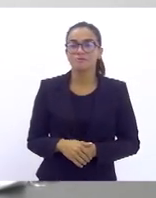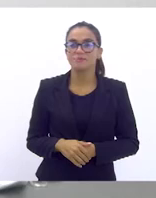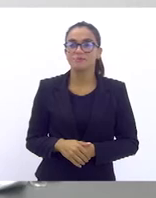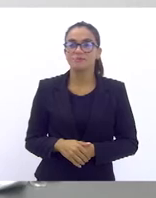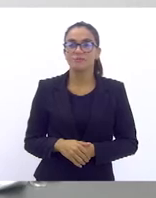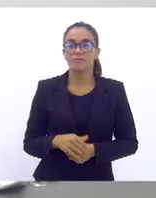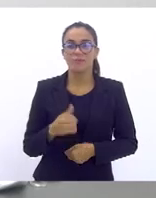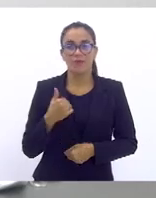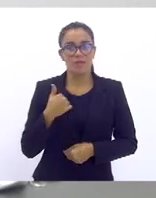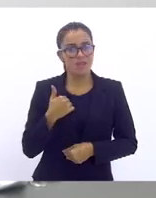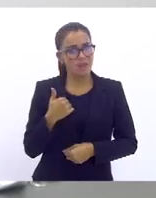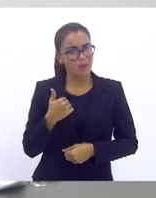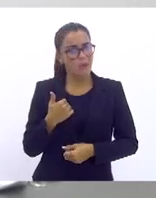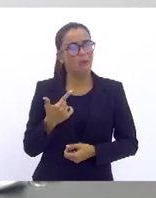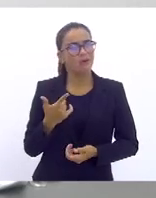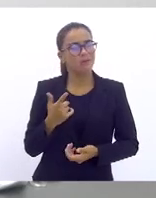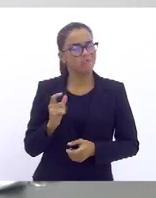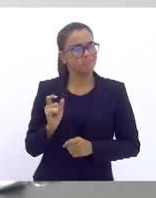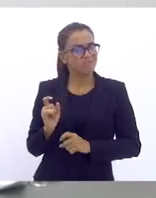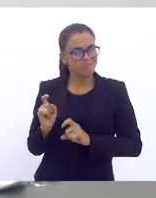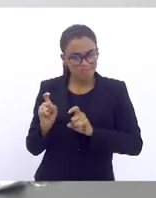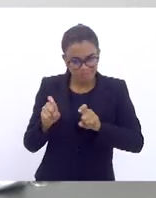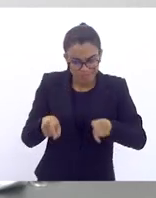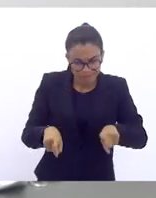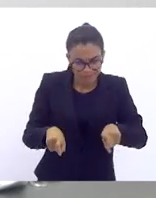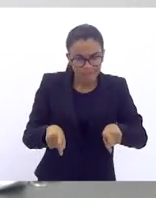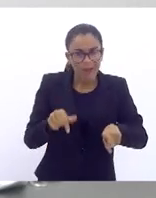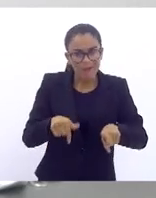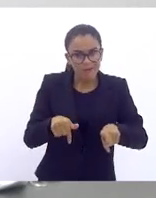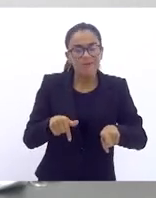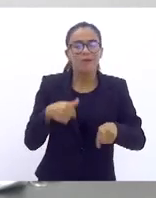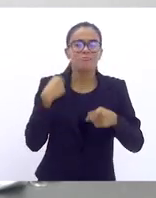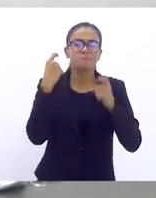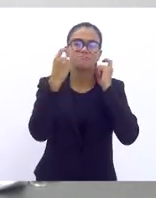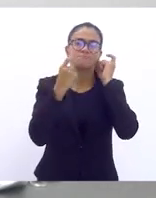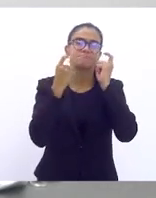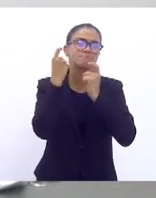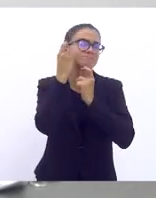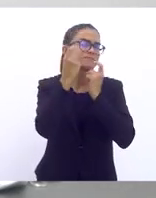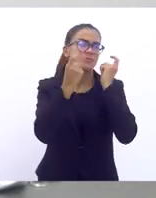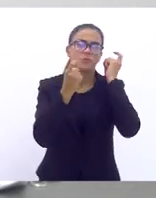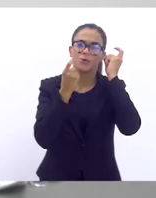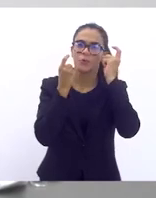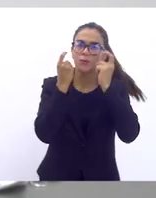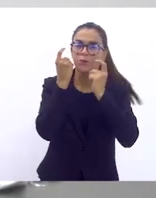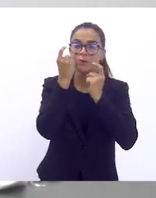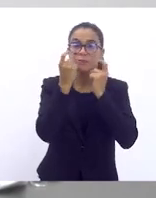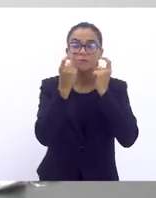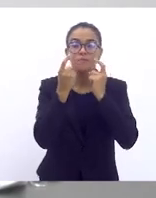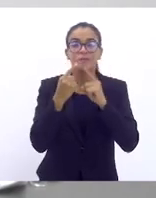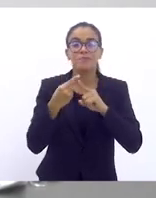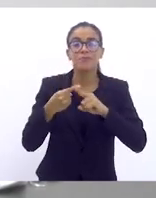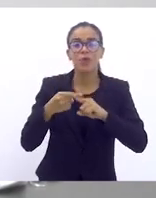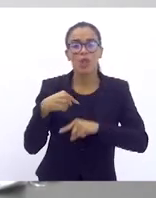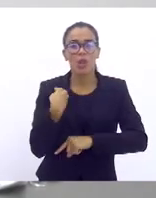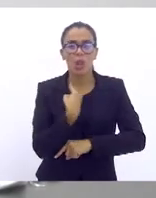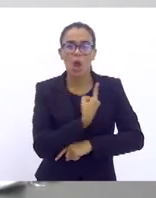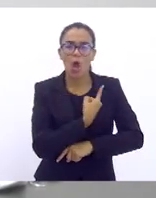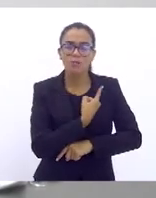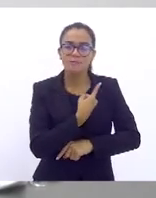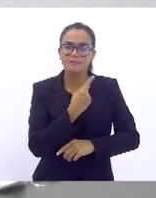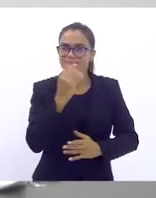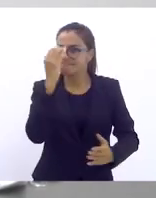E desde que eu aqui cheguei eu tinha preocupação que a gente cumprisse